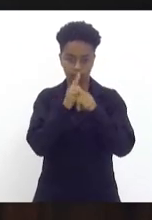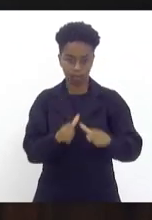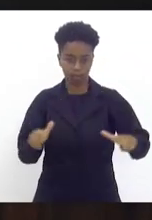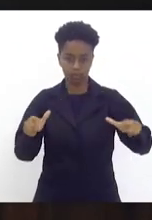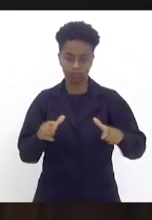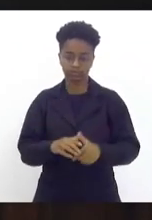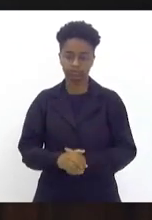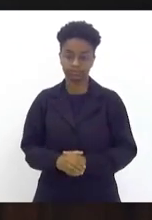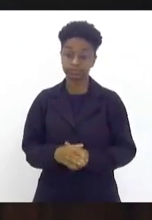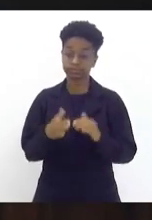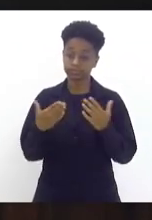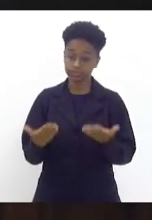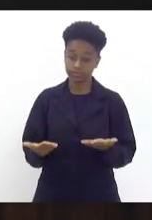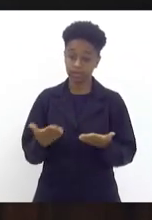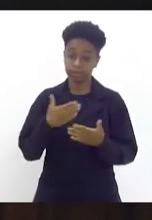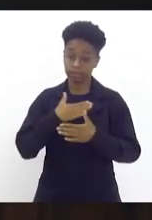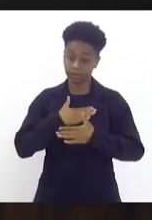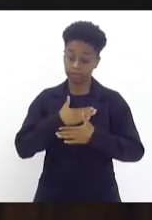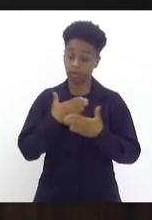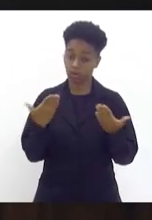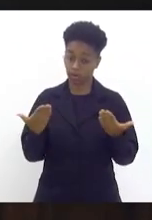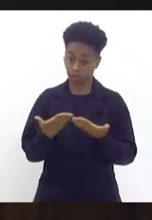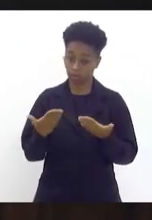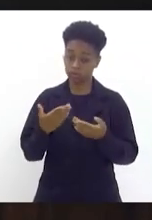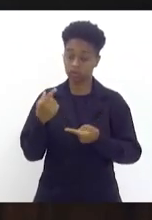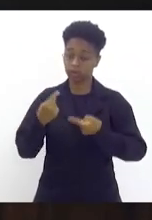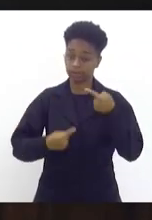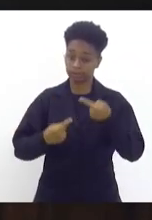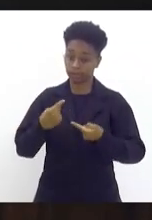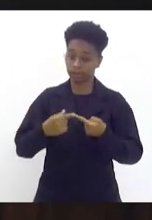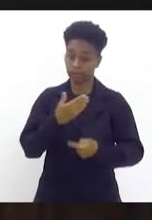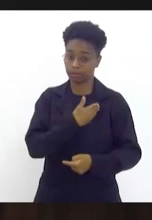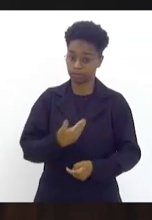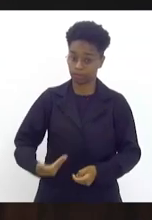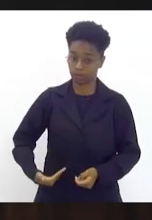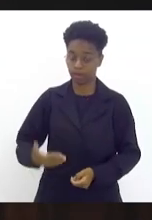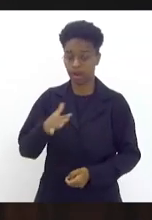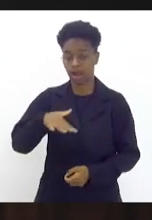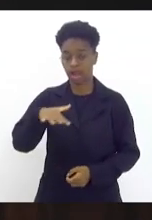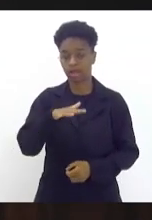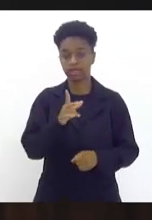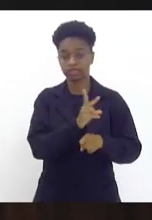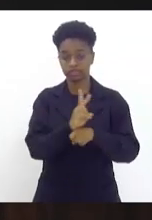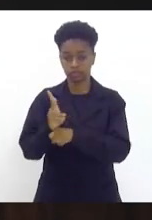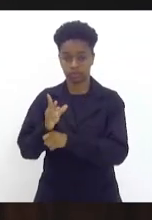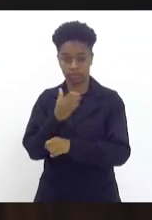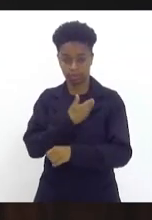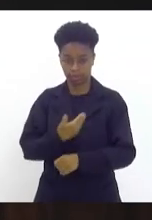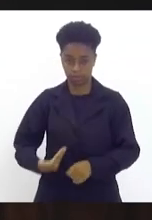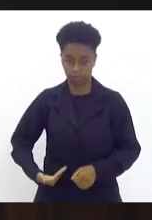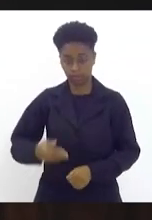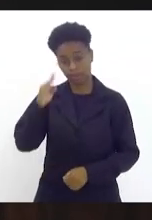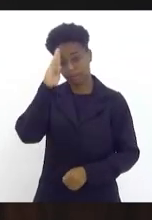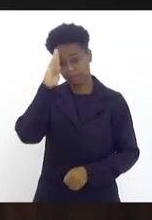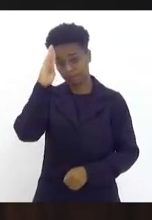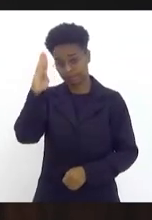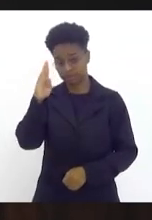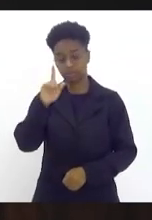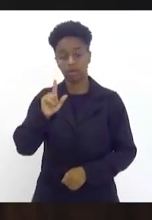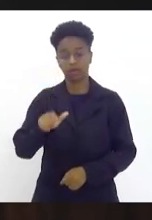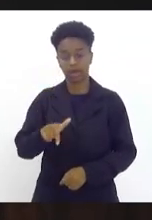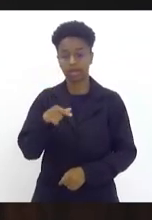cadeias. Então, para mim, hoje, a política pública na área de segurança pública principal é